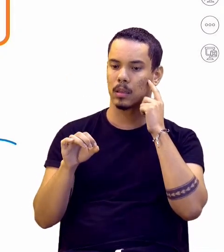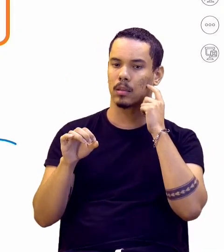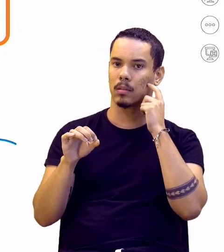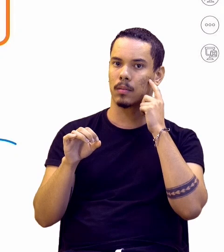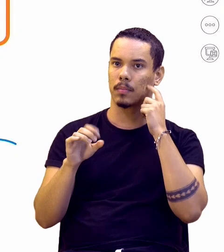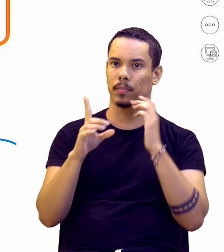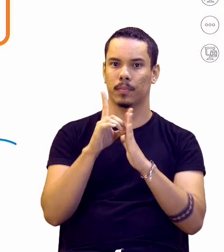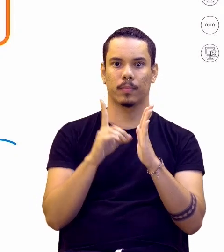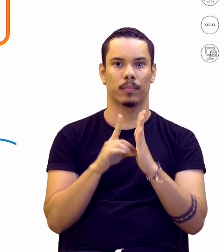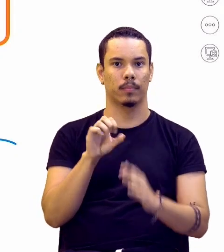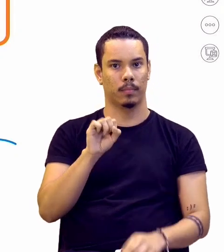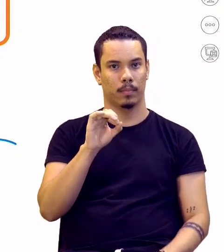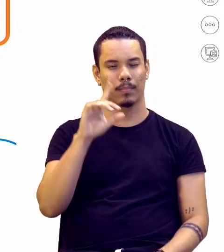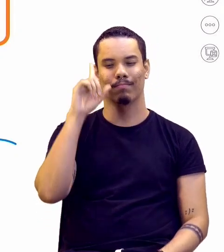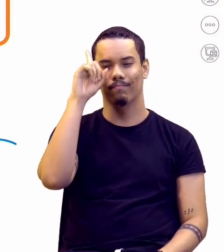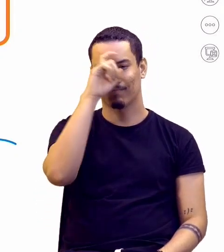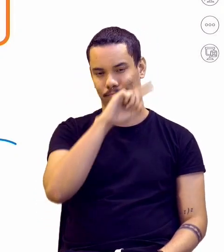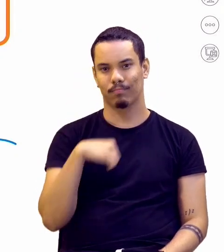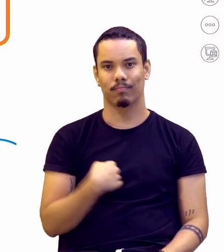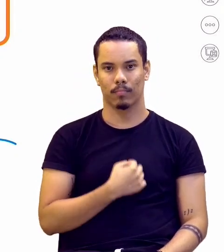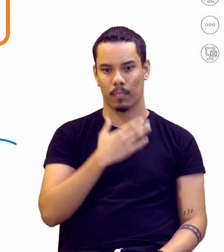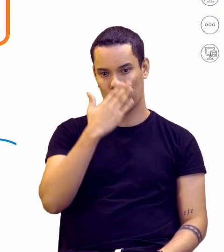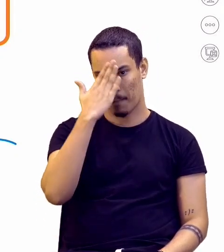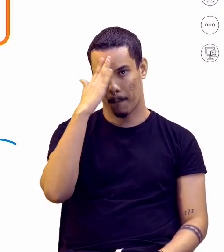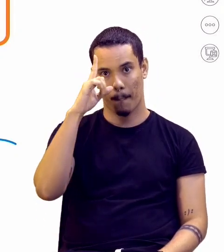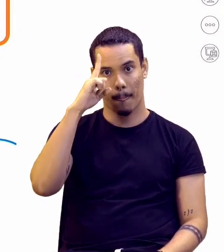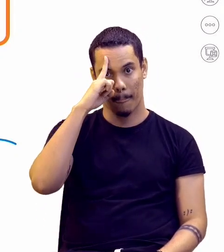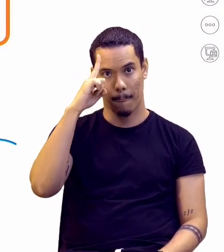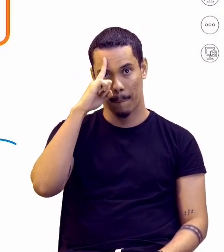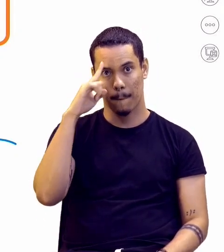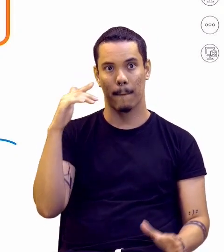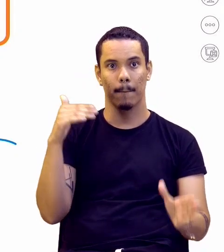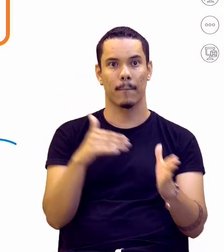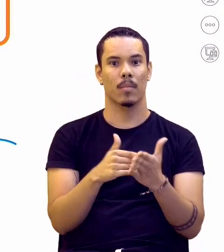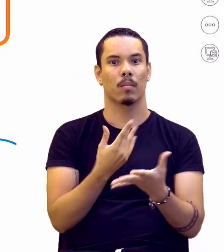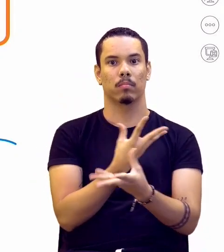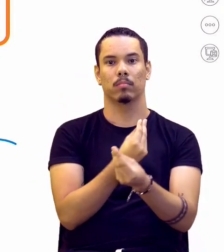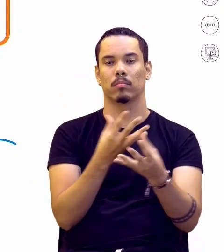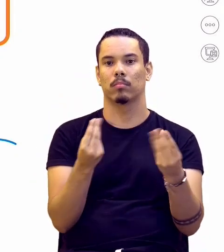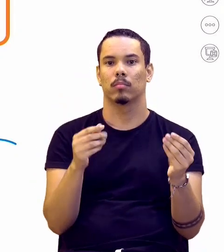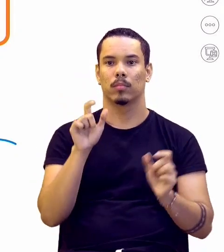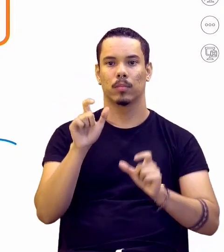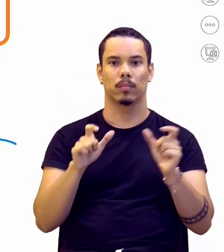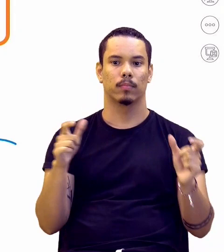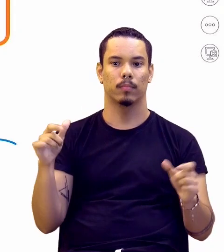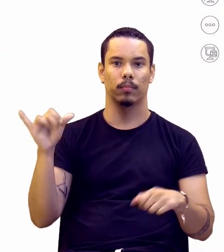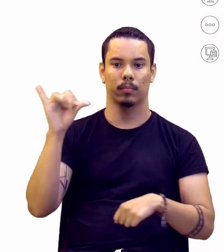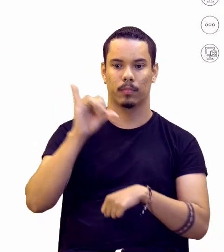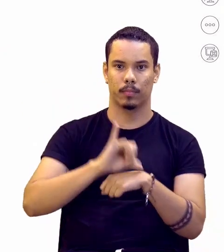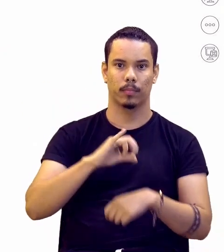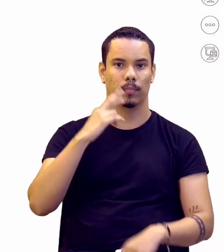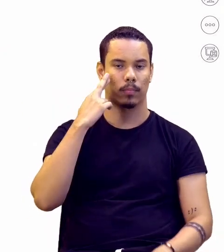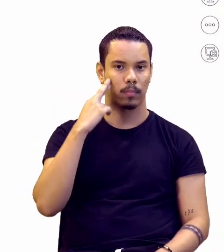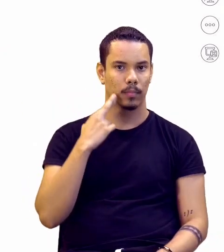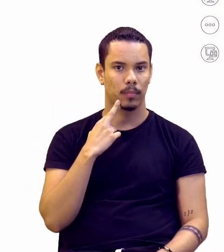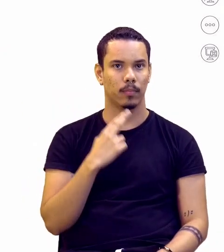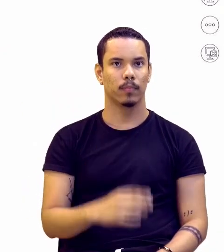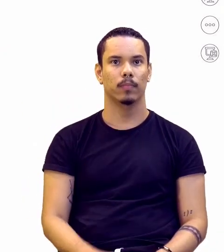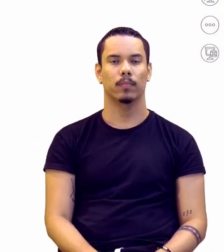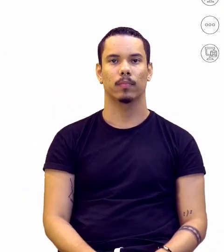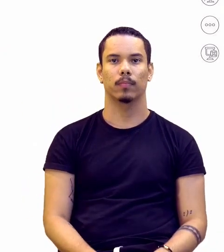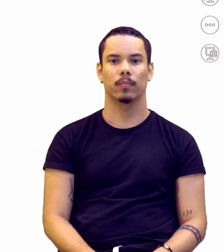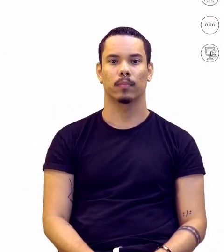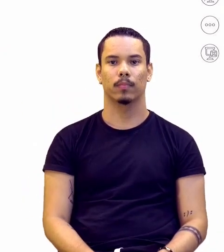Mesmo com toda a dificuldade que tinha, todo dia chegava muita gente na capital de Rondônia, beleza?